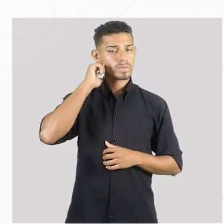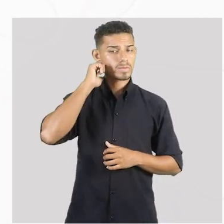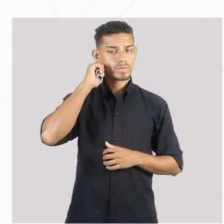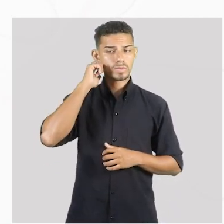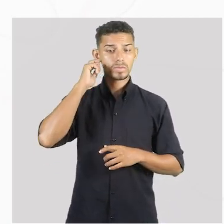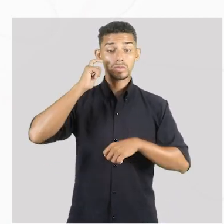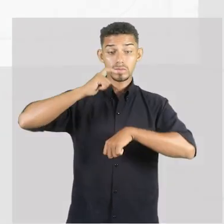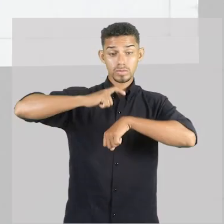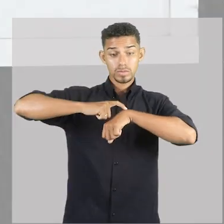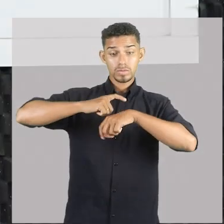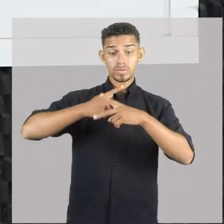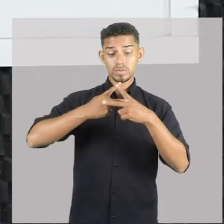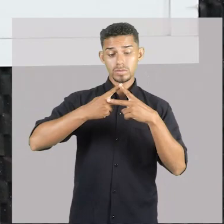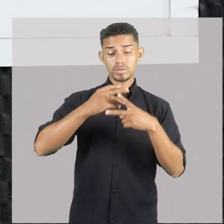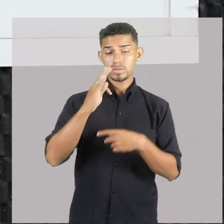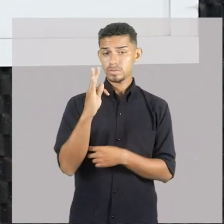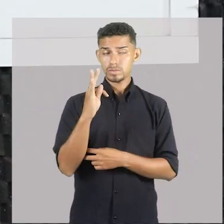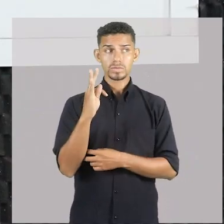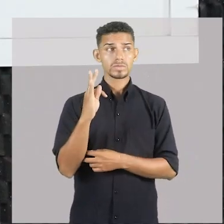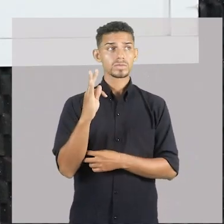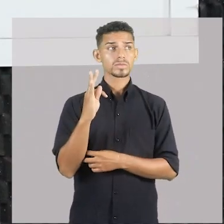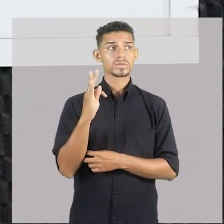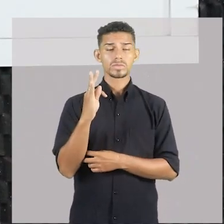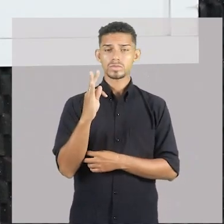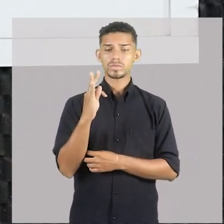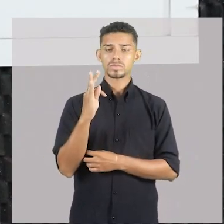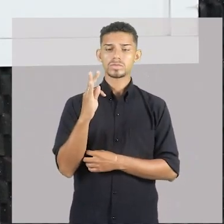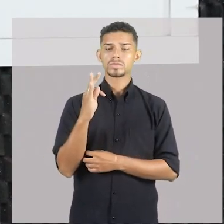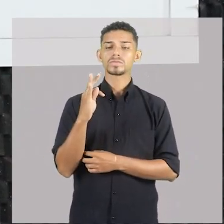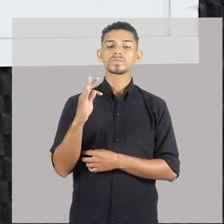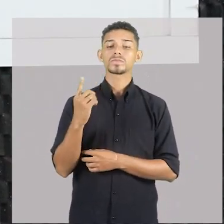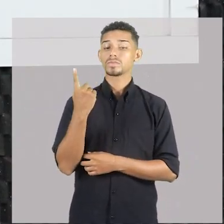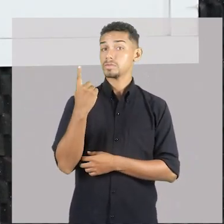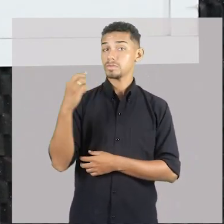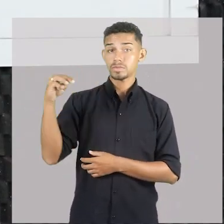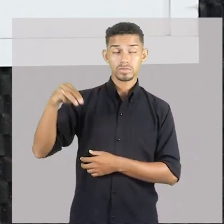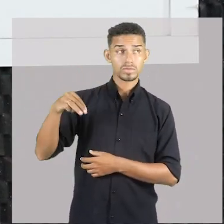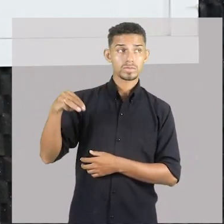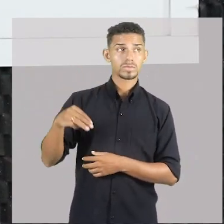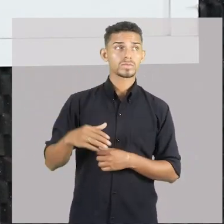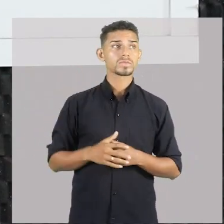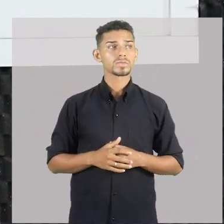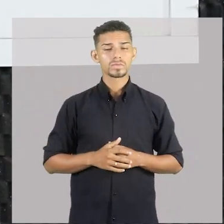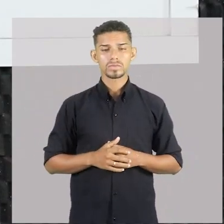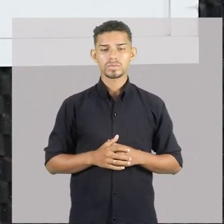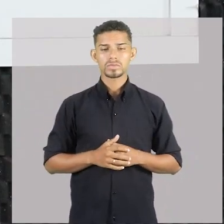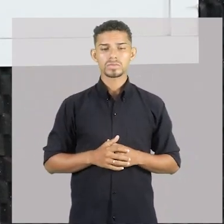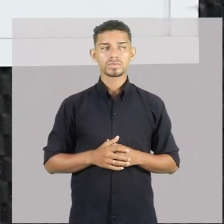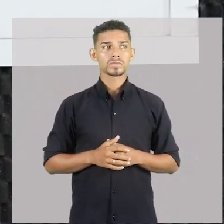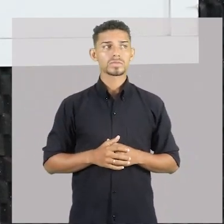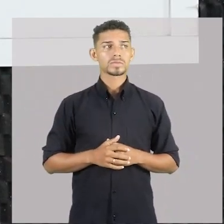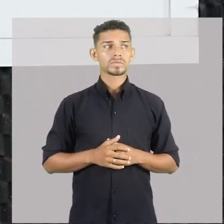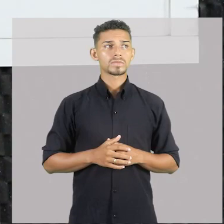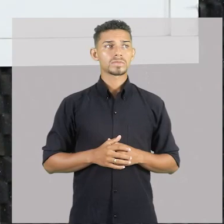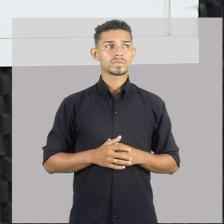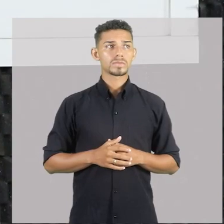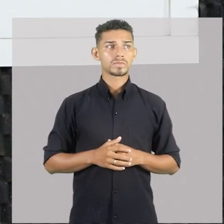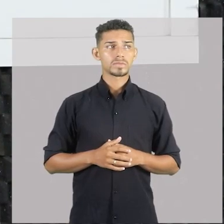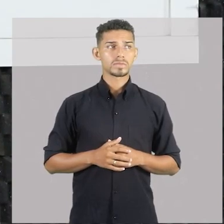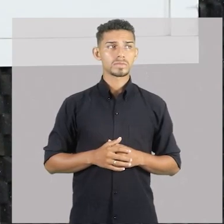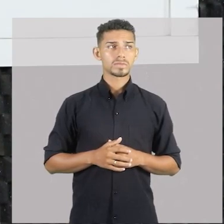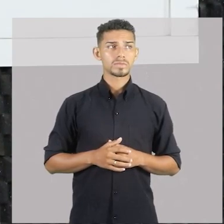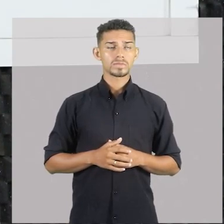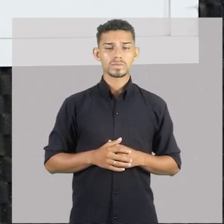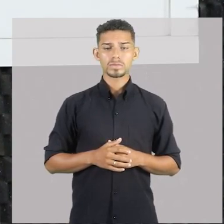O tempo que foi analisado essa corrente elétrica é de 1 minuto, foi de 1 minuto. E ele quer saber qual